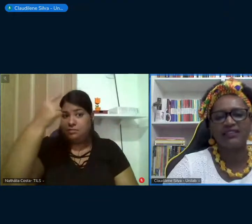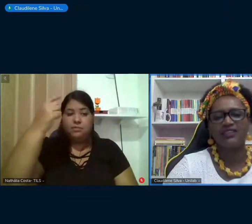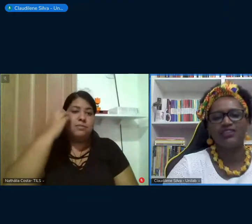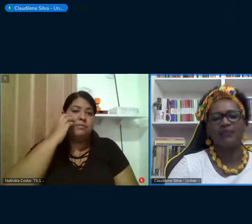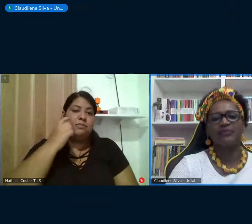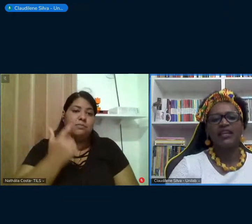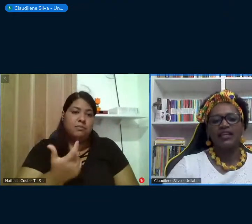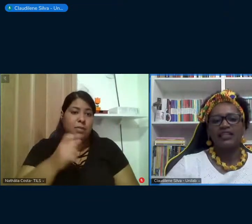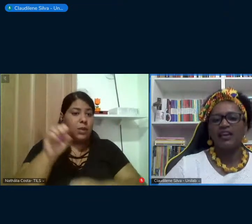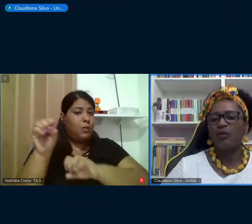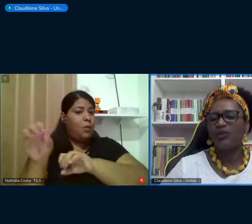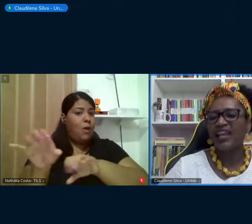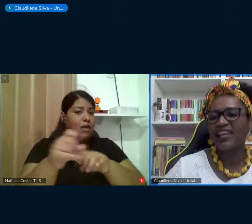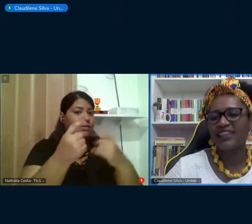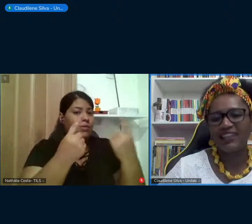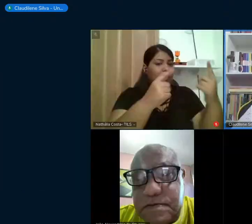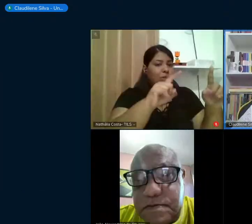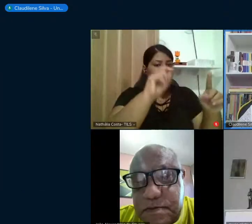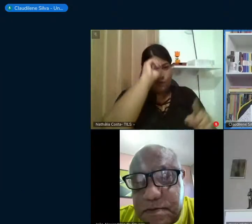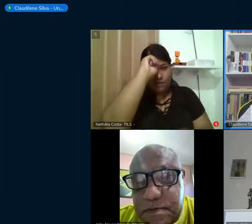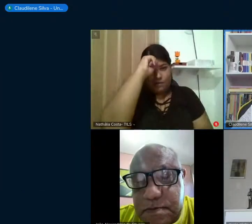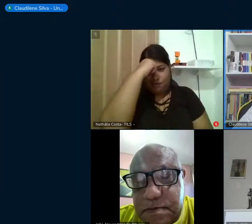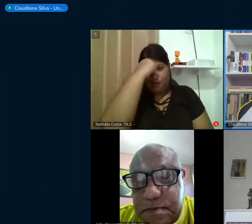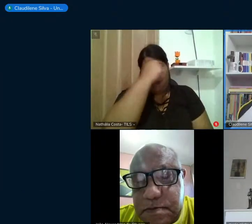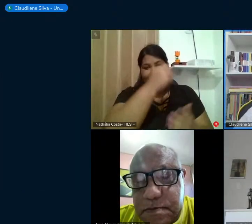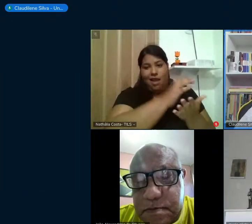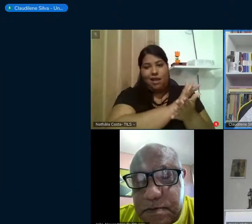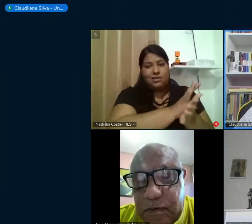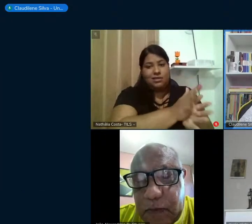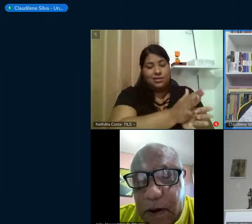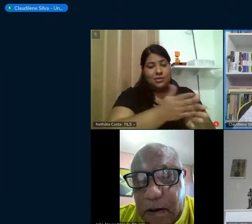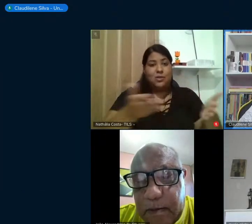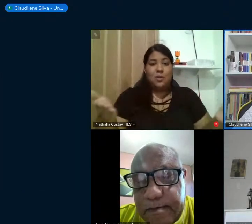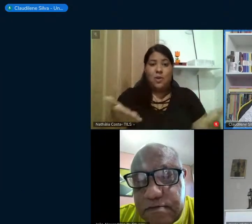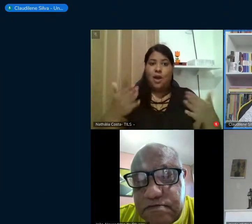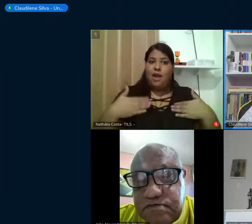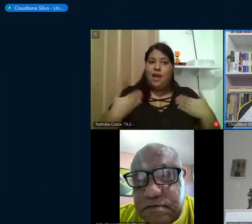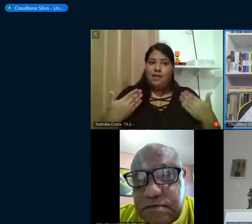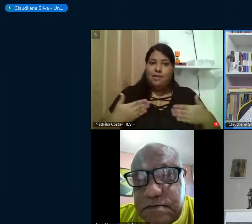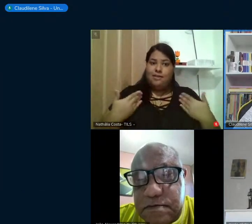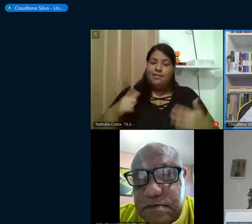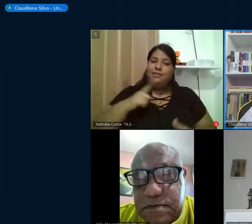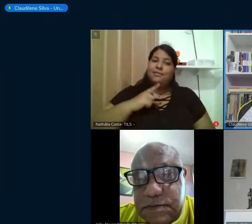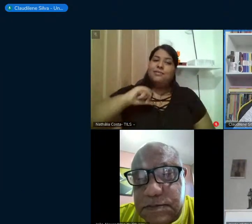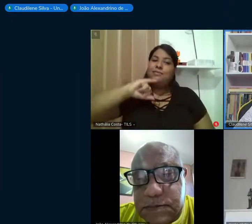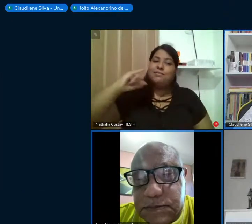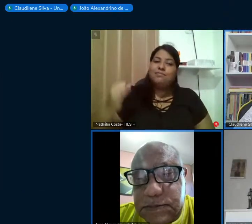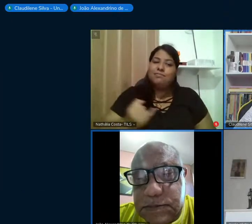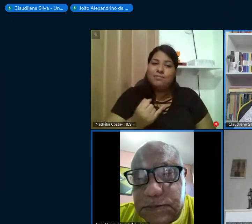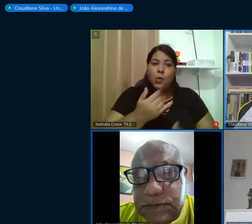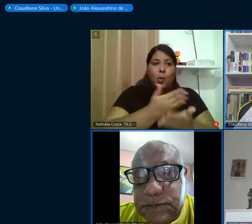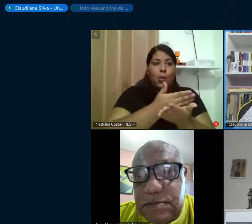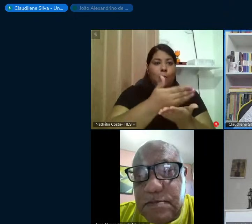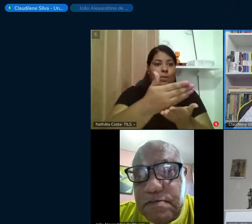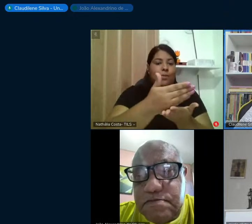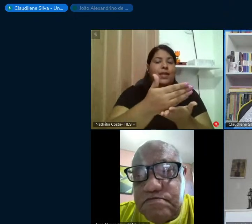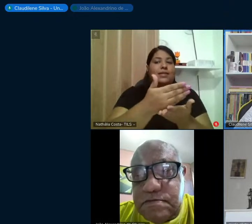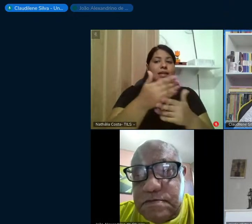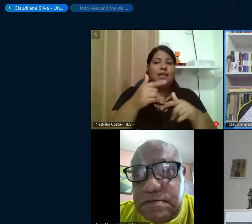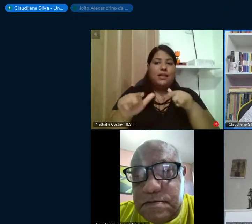Antirracista. E é com muita alegria que, nesse dia, tenho a tarefa de mediar as atividades desse